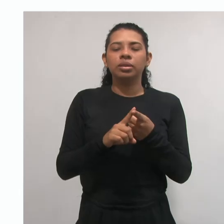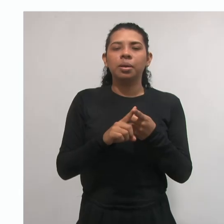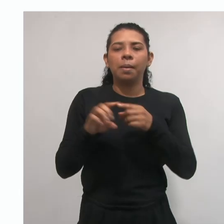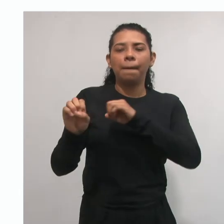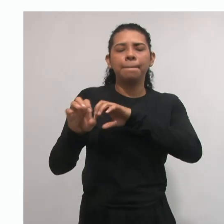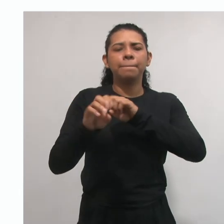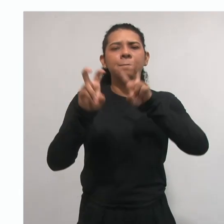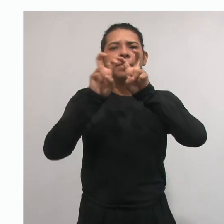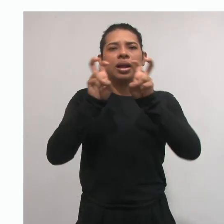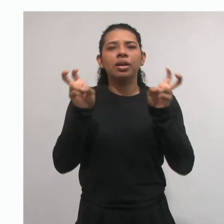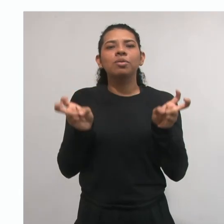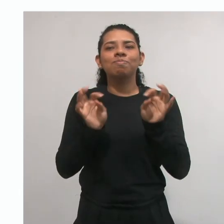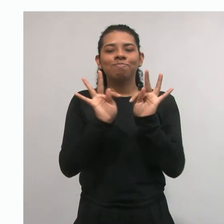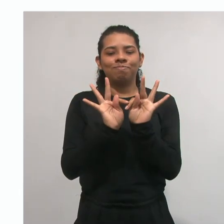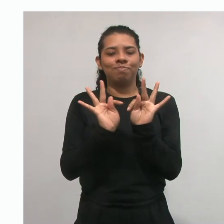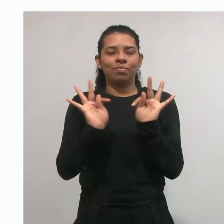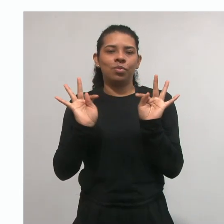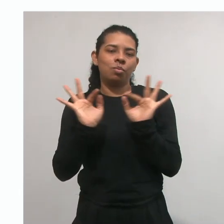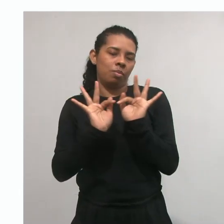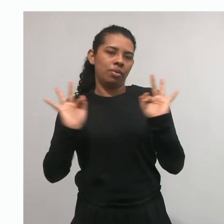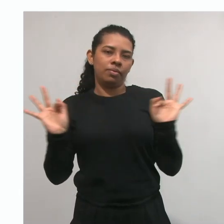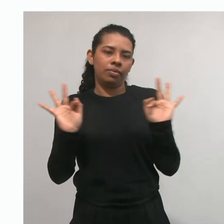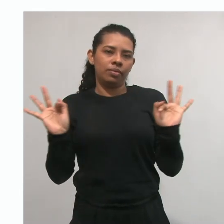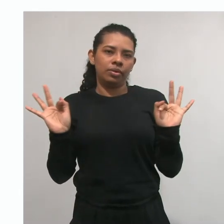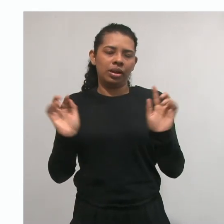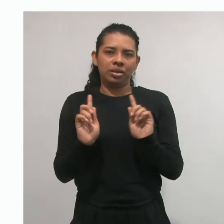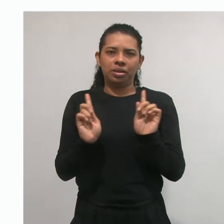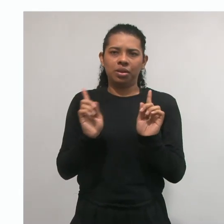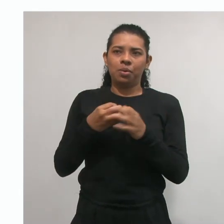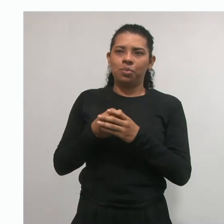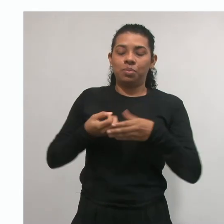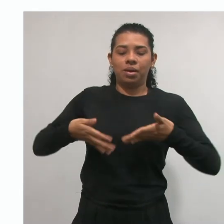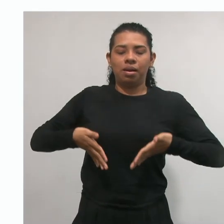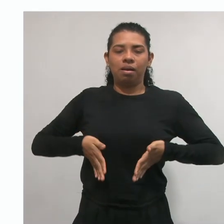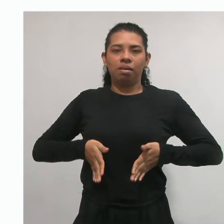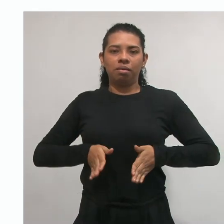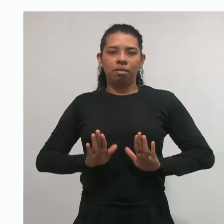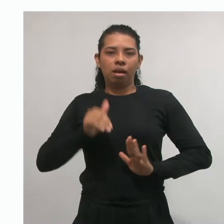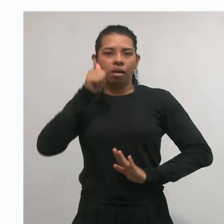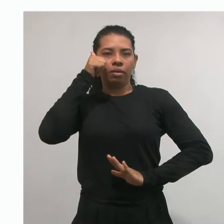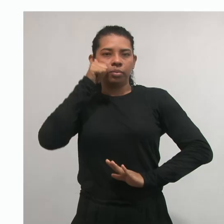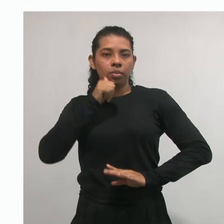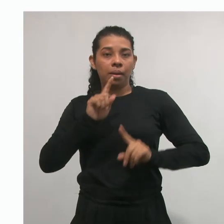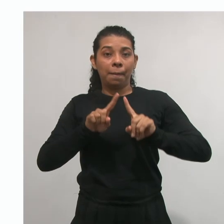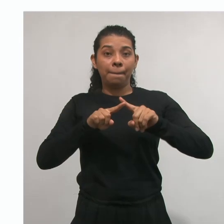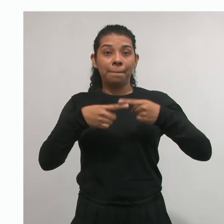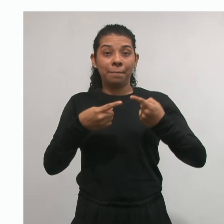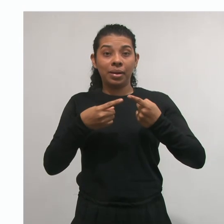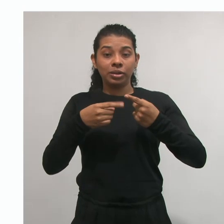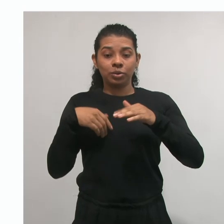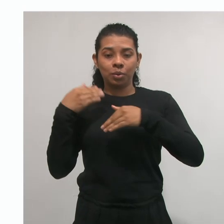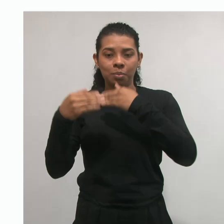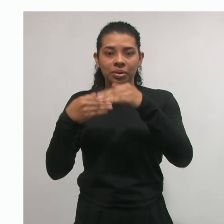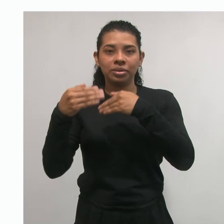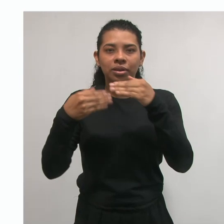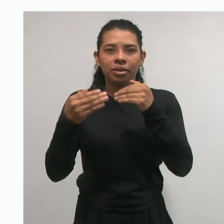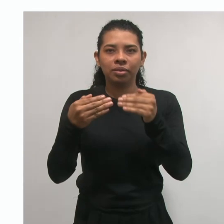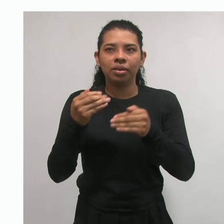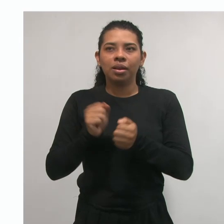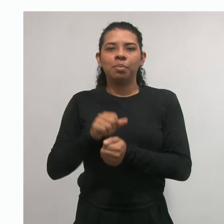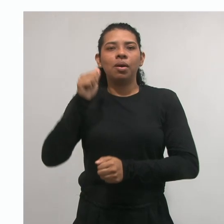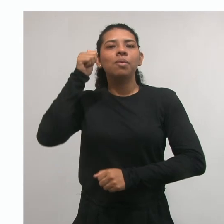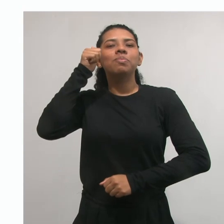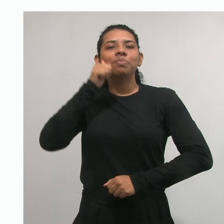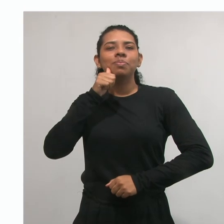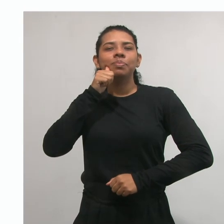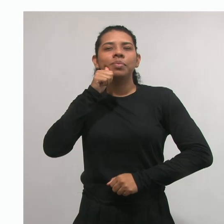pela famosa frase, né? Não se nasce mulher, torna-se mulher. Então, essa frase, ela traz em